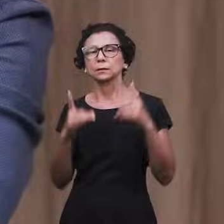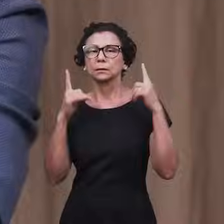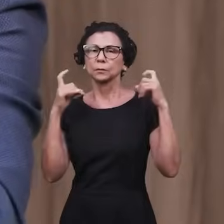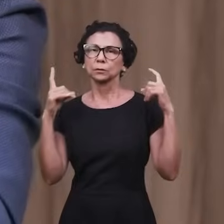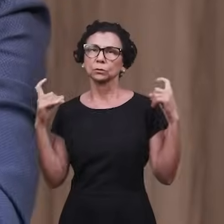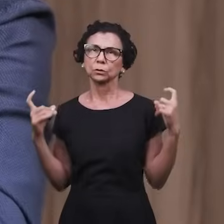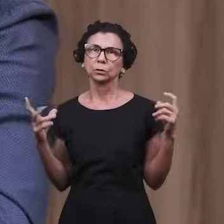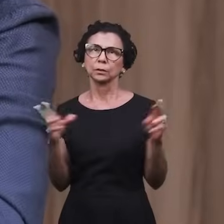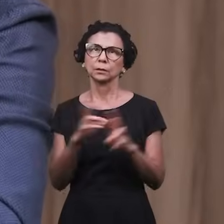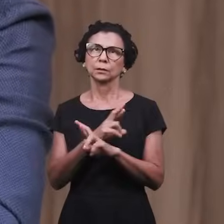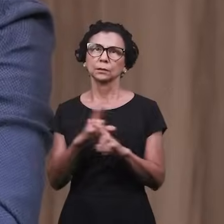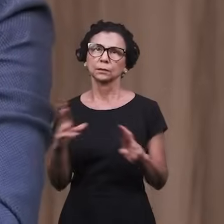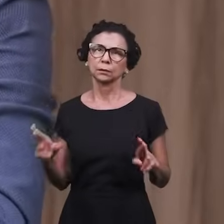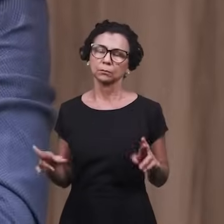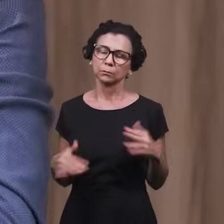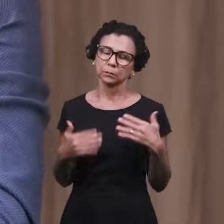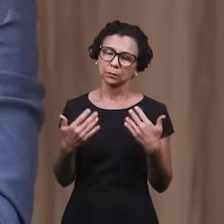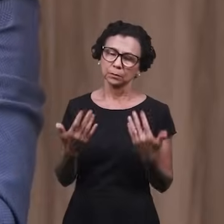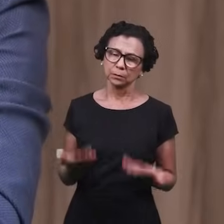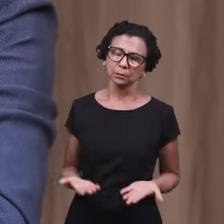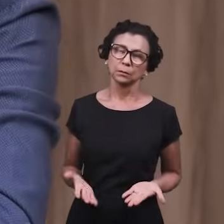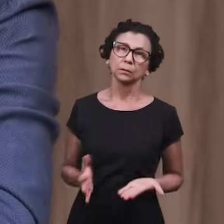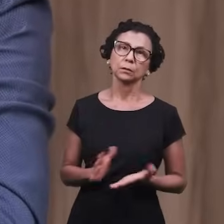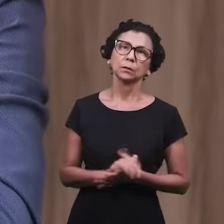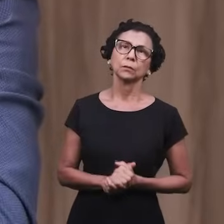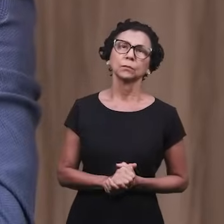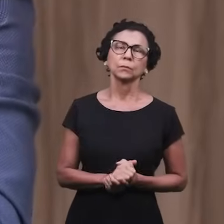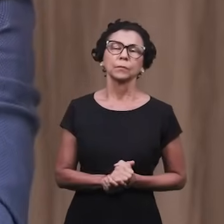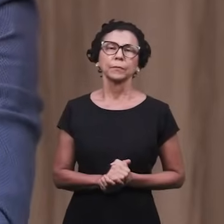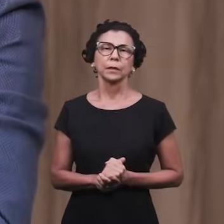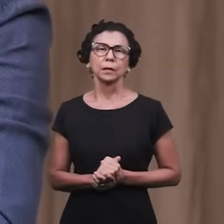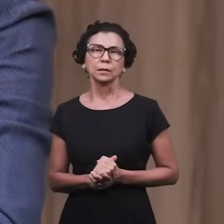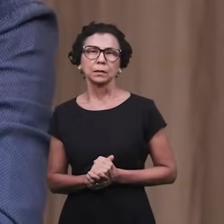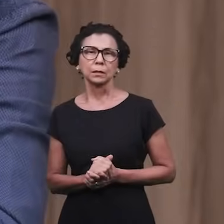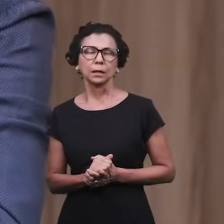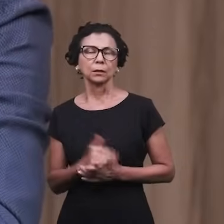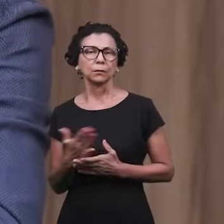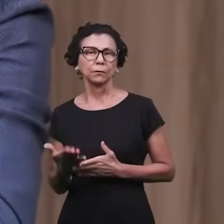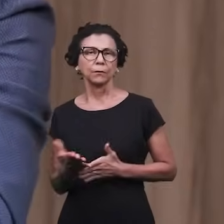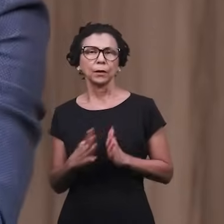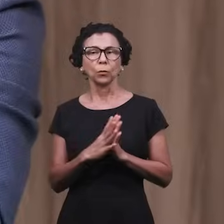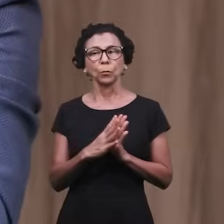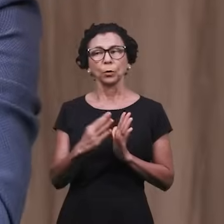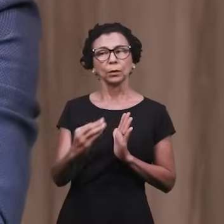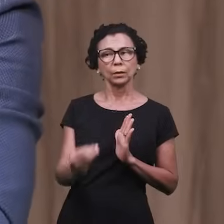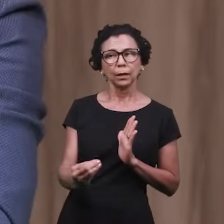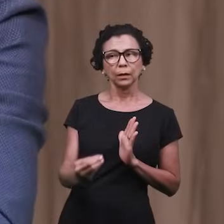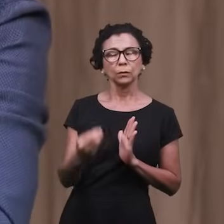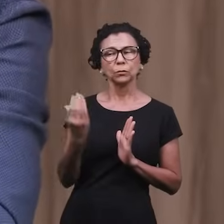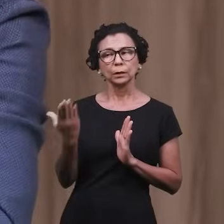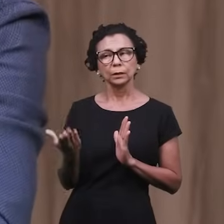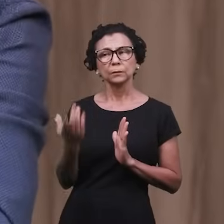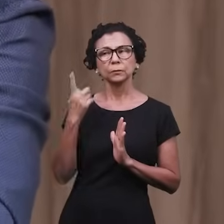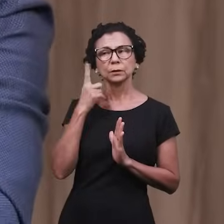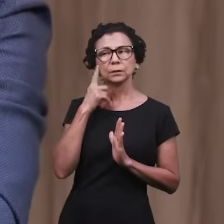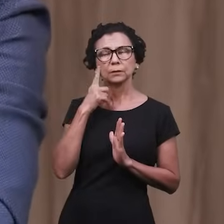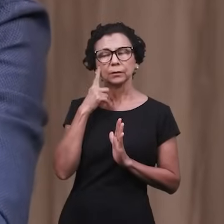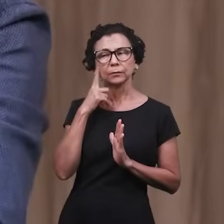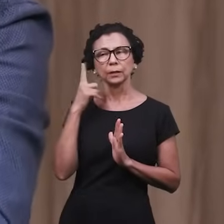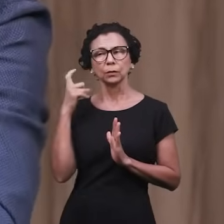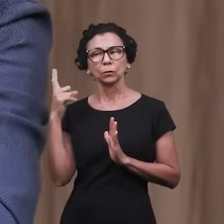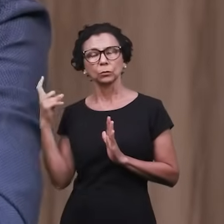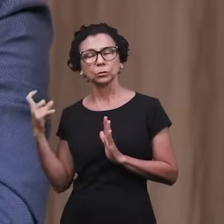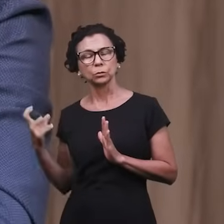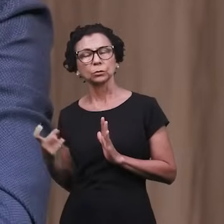mas é mais ou menos isso que a gente vai fazer. Então, de acordo com mais ou menos esse estilo, a gente vai procurar dentro desses componentes que vão influenciar no